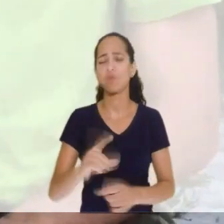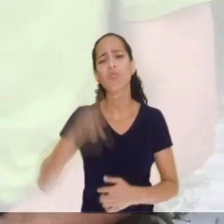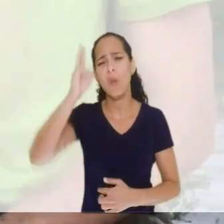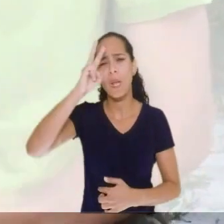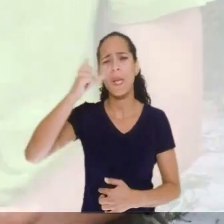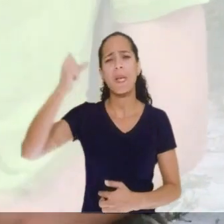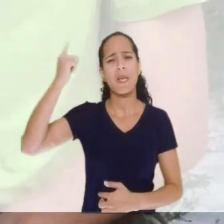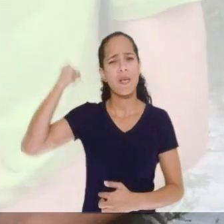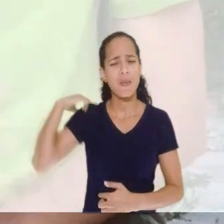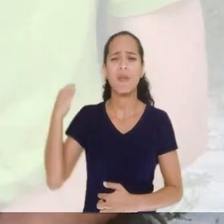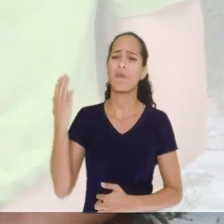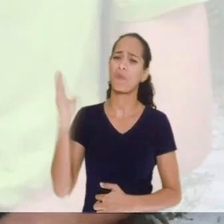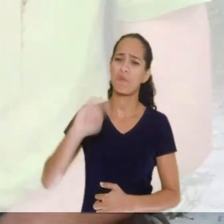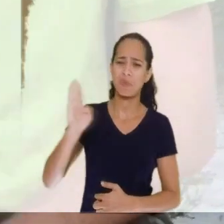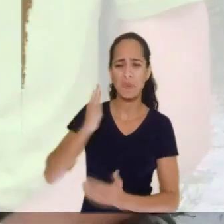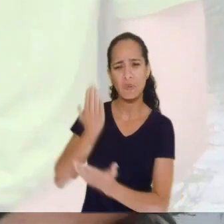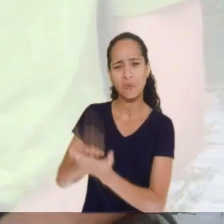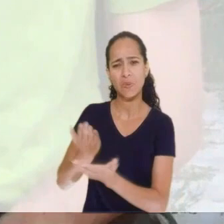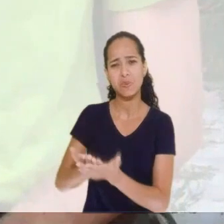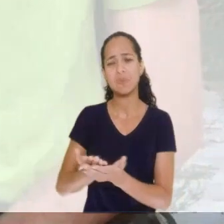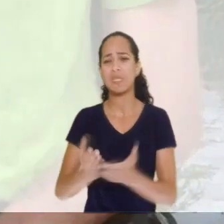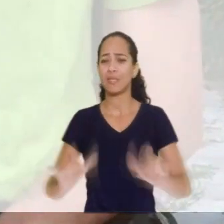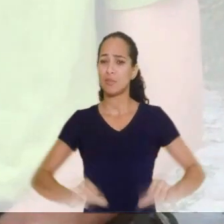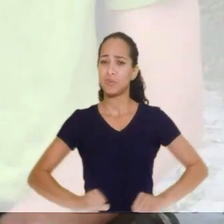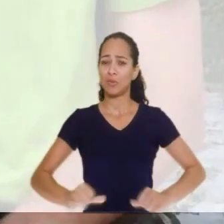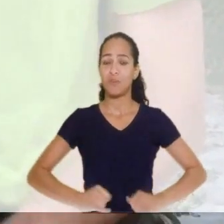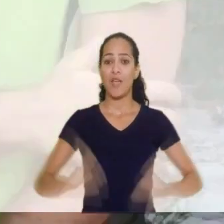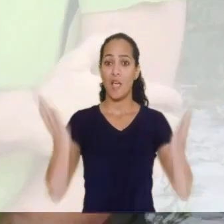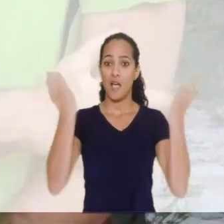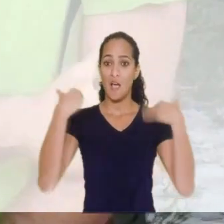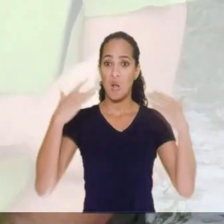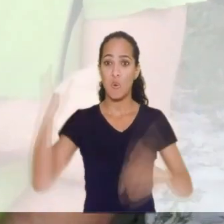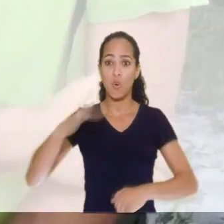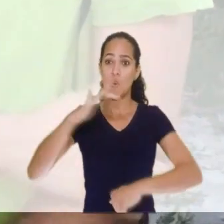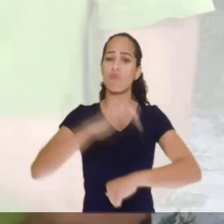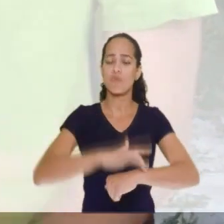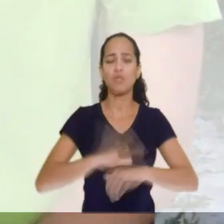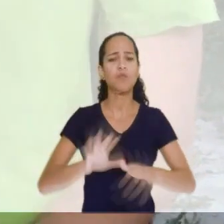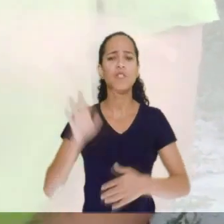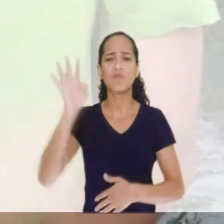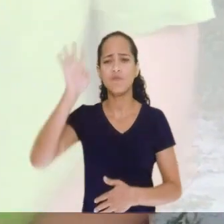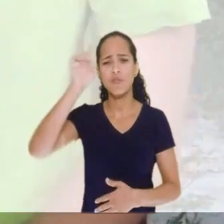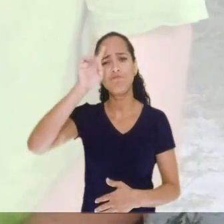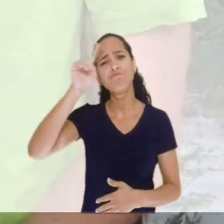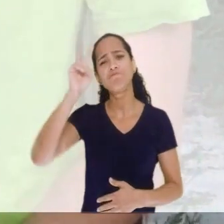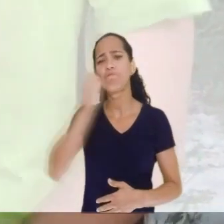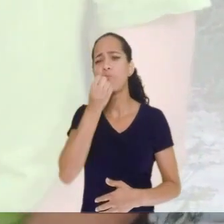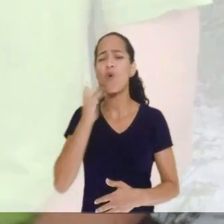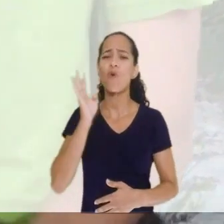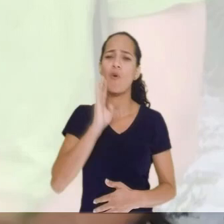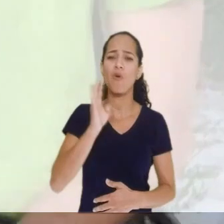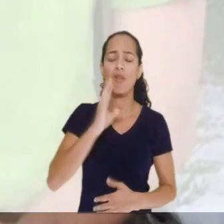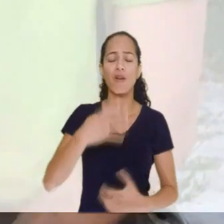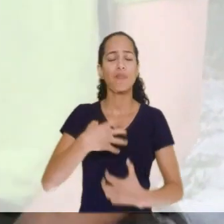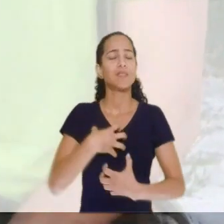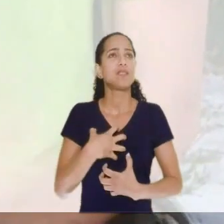lembrança da época da graduação, de perrengue que a gente passava por aqui, calor e mosquito. Mas foi bem legal, assim, e principalmente na semana passada, reencontrar